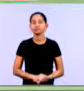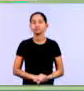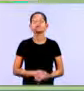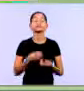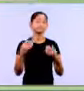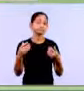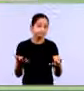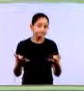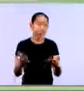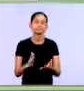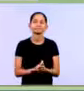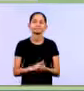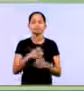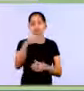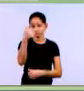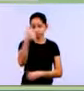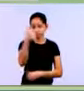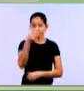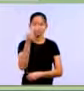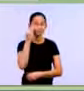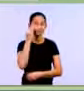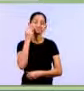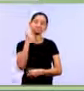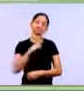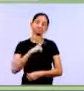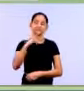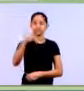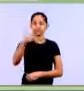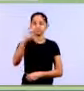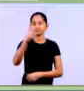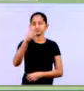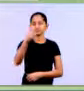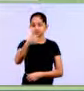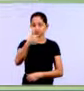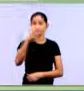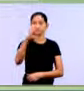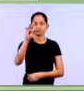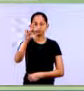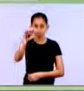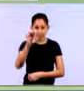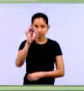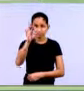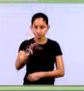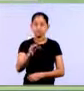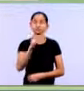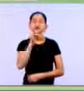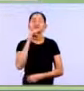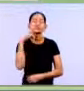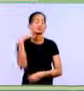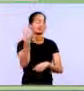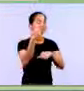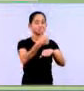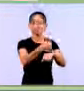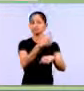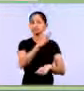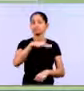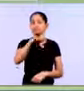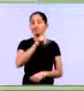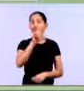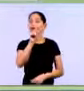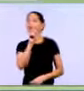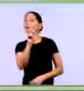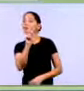Bom, a suspensão tem previsão legal no artigo 151 do CTN. E o principal efeito